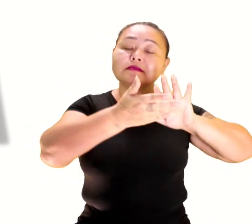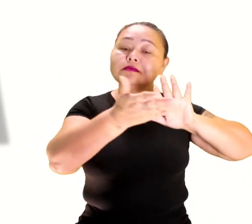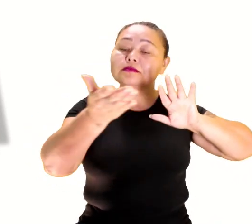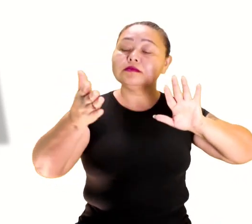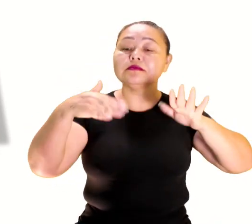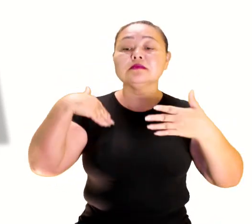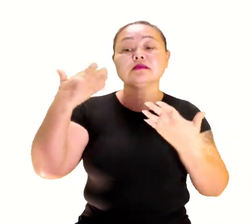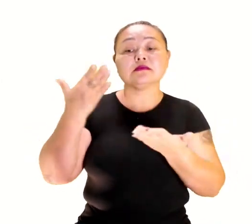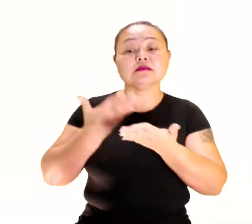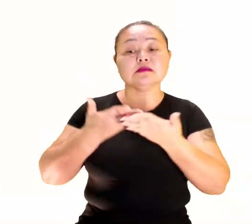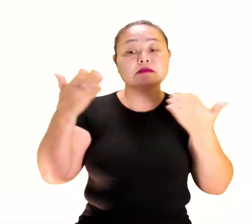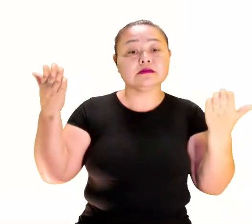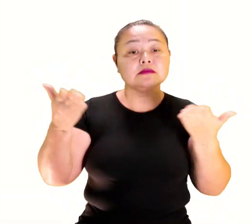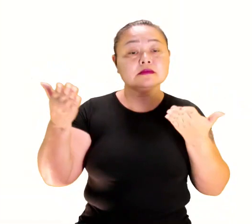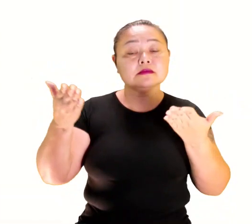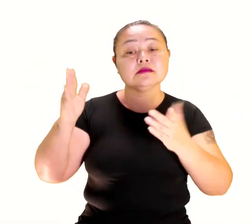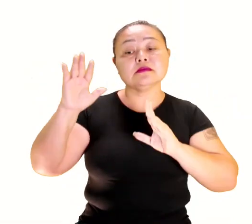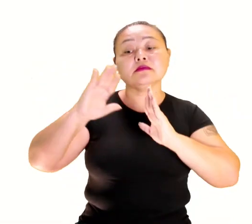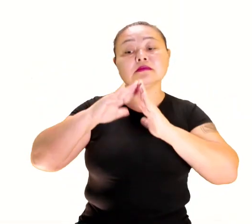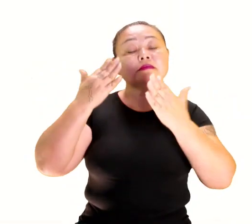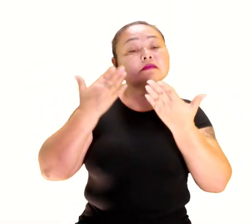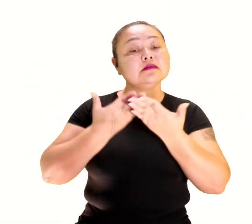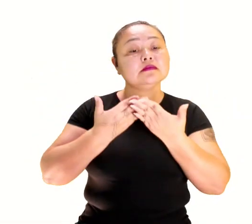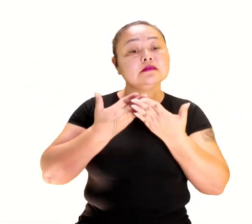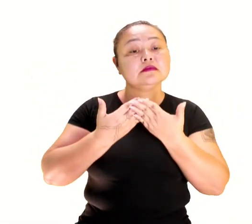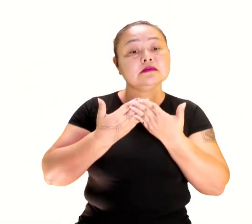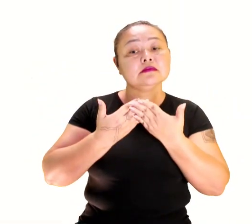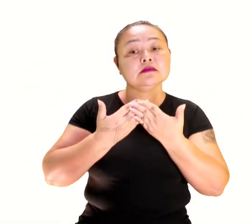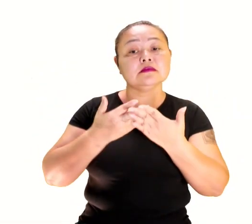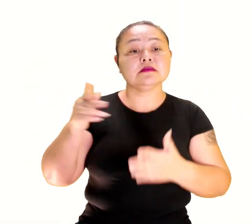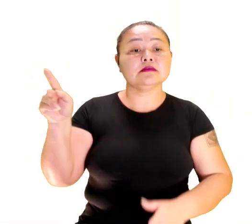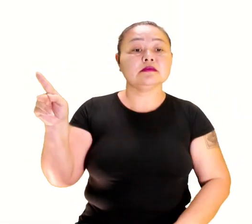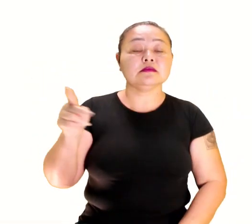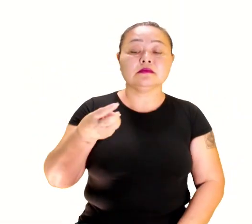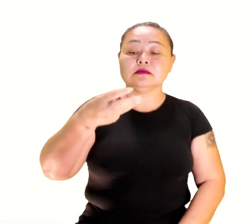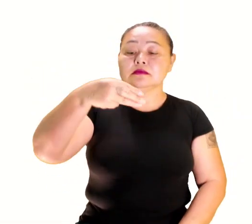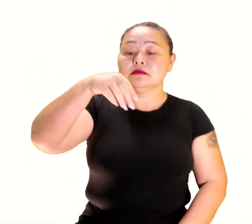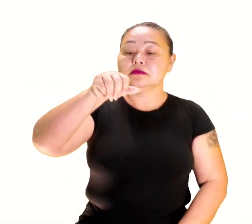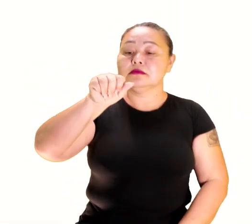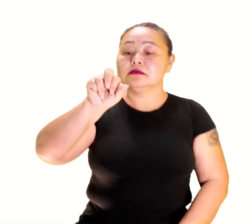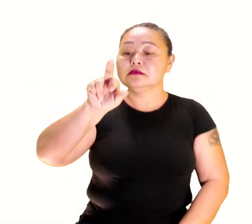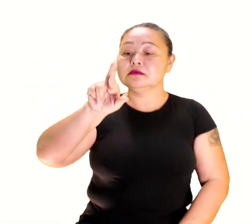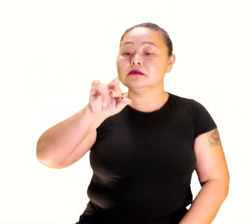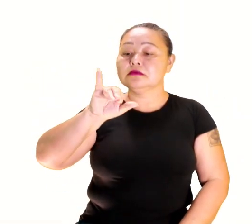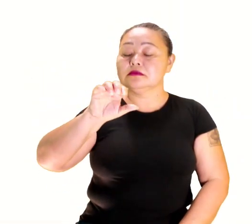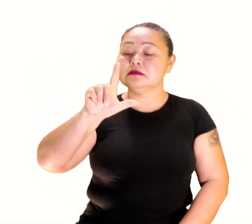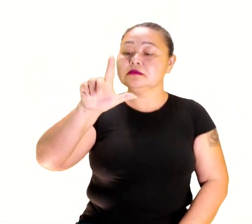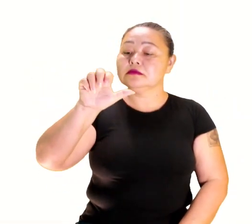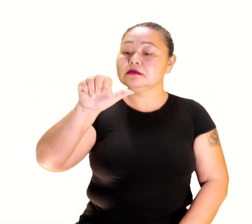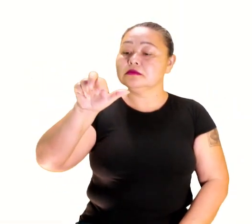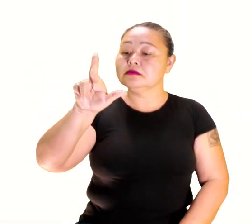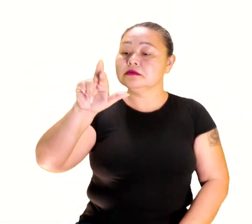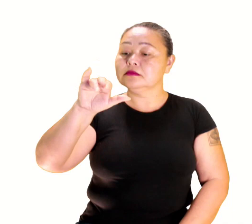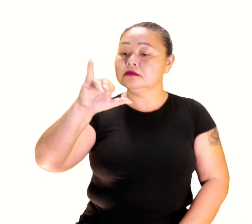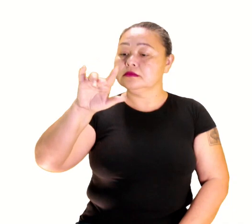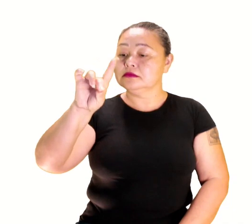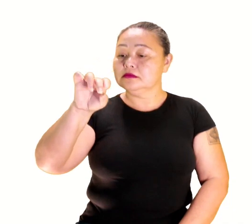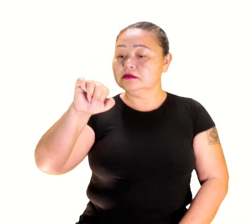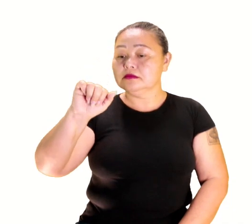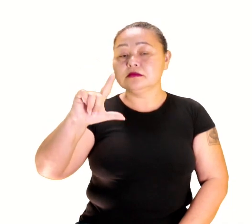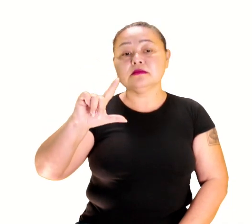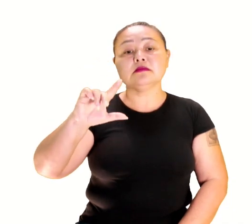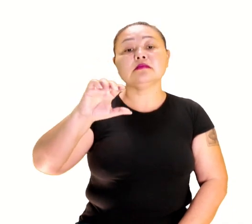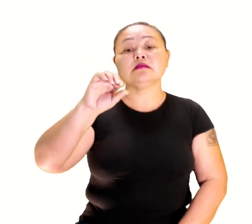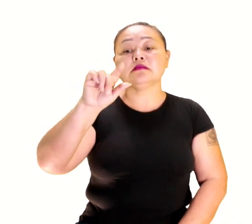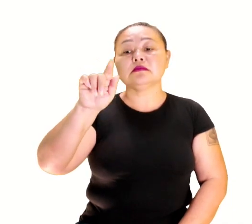hoje, o oferecimento é para a escola... Professora Maria Laurinda Groff. Nova Mamoré,